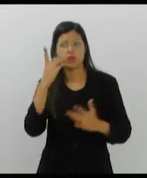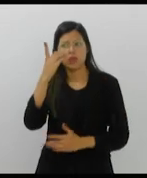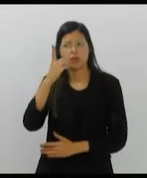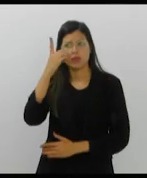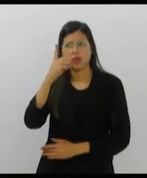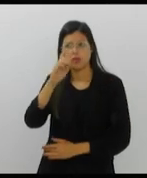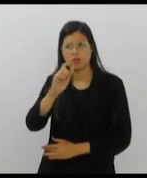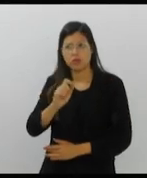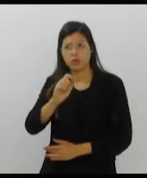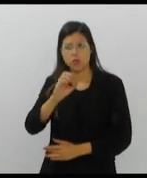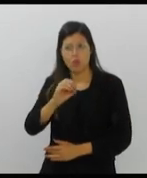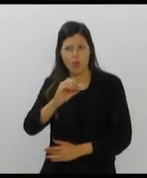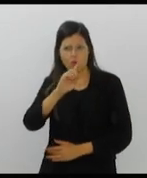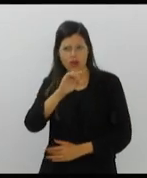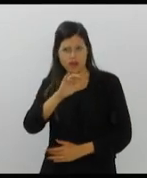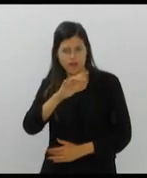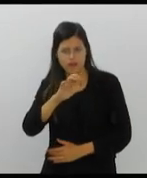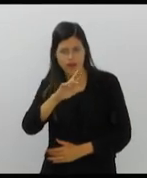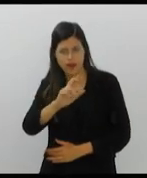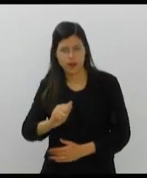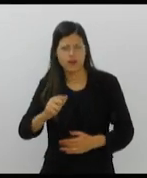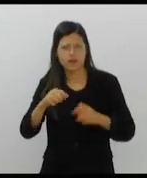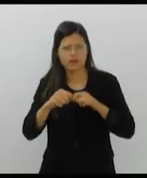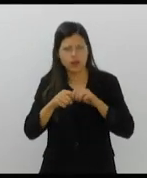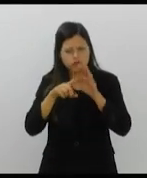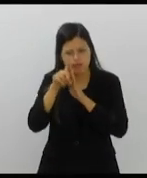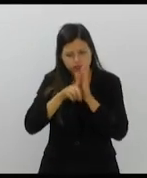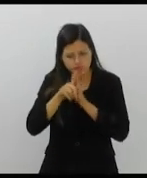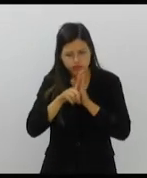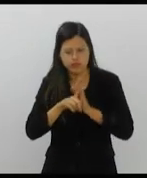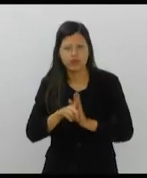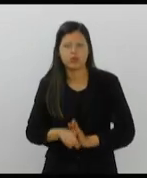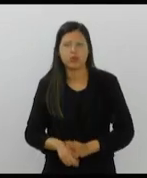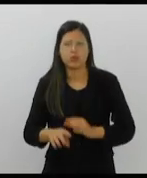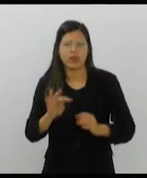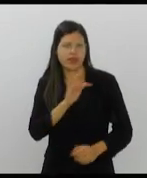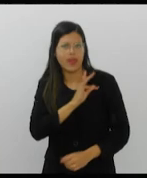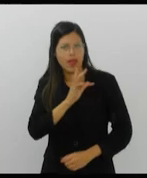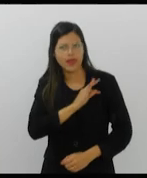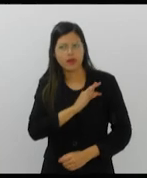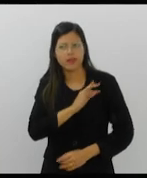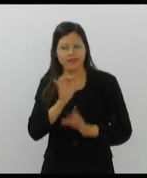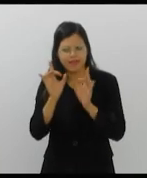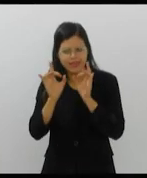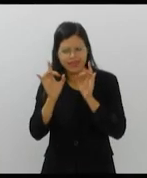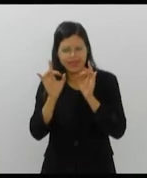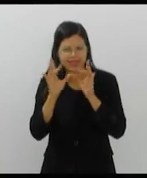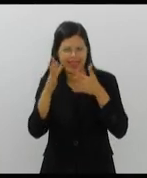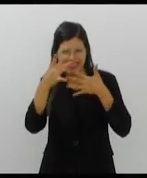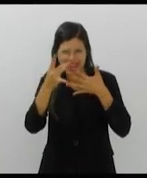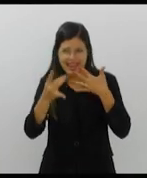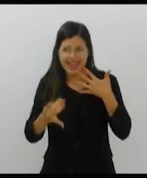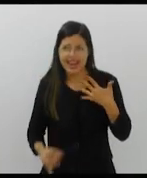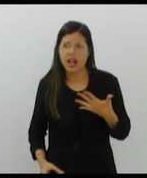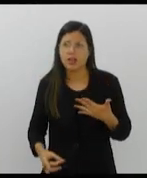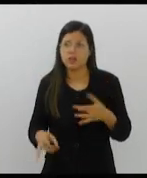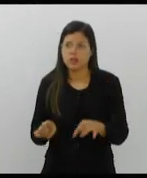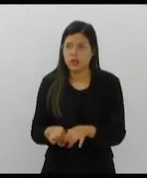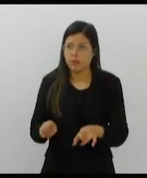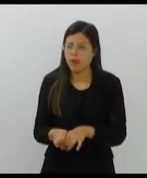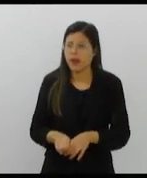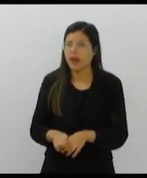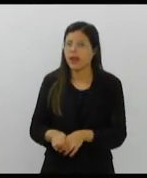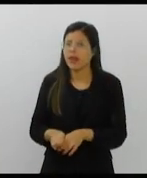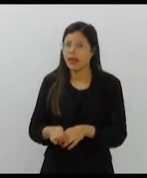que fez um estudo técnico muito detalhado, que provocou a Gernesa, que é a agência reguladora